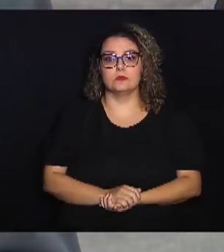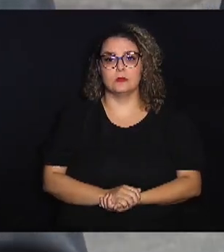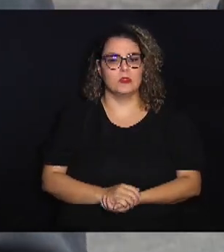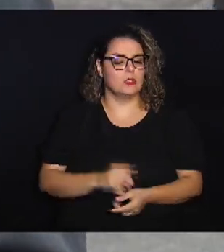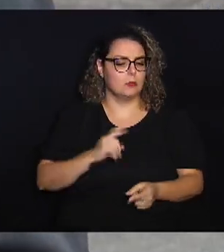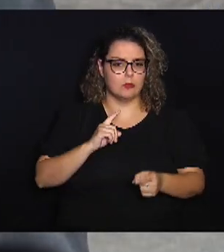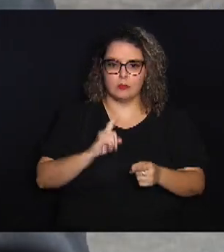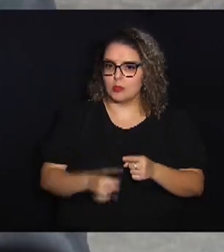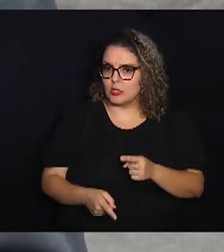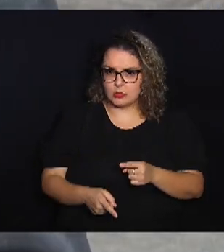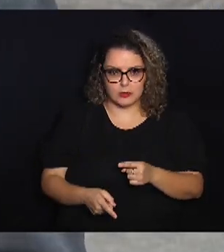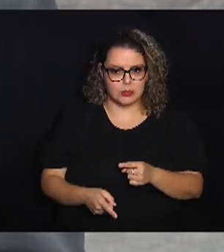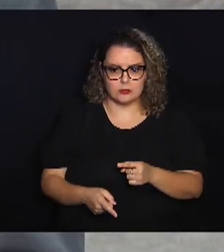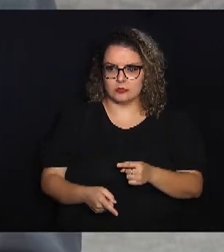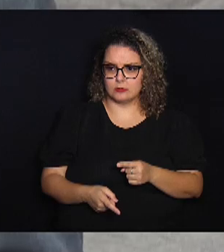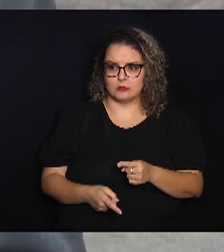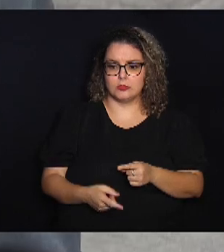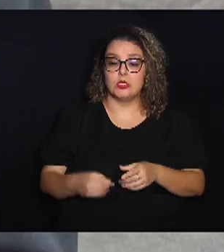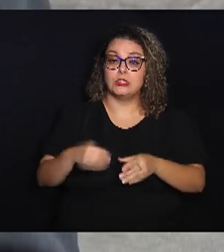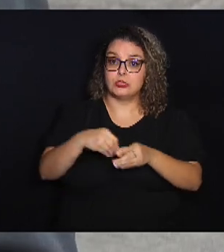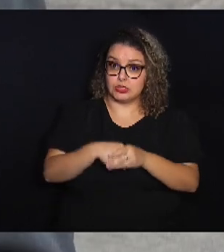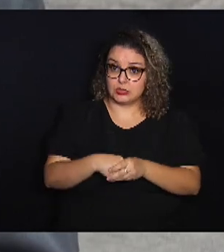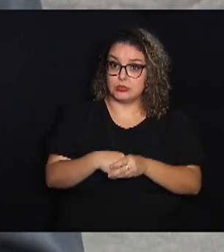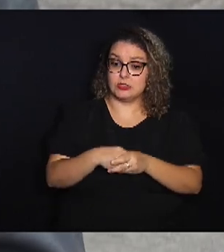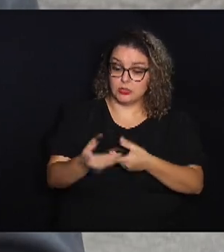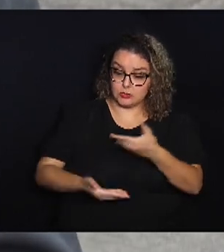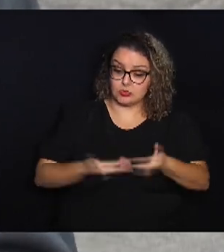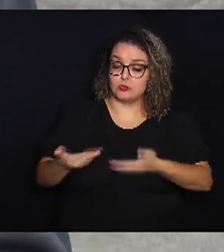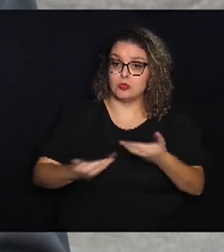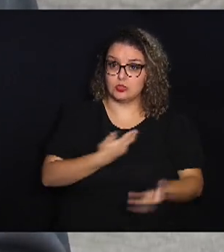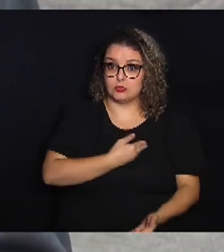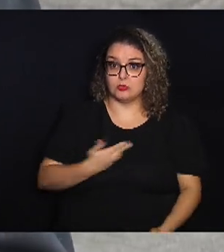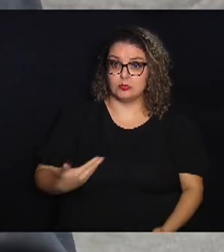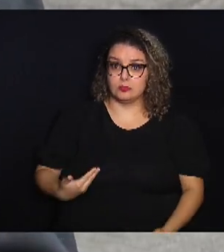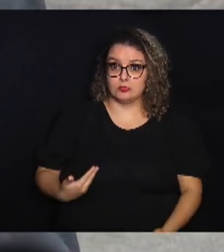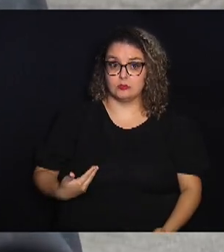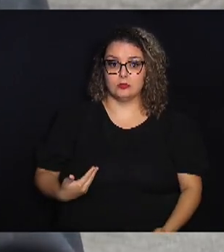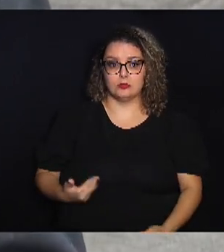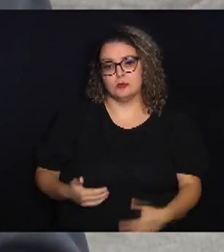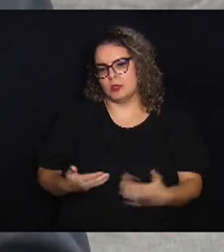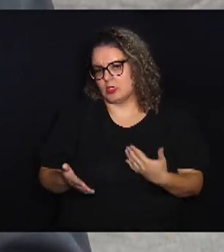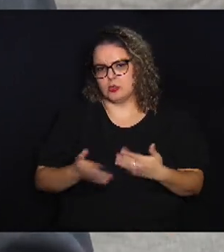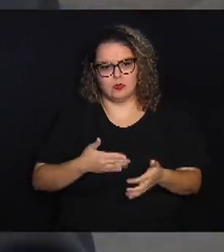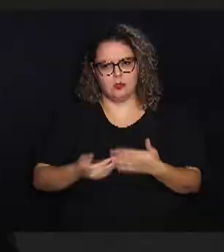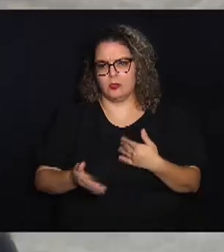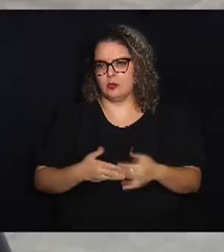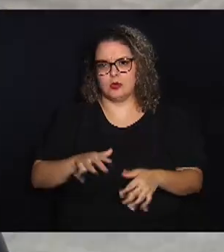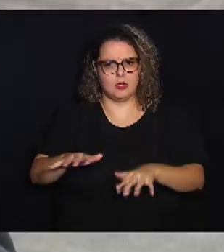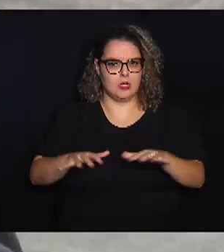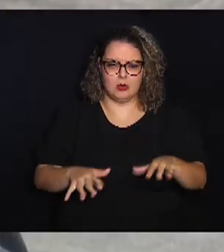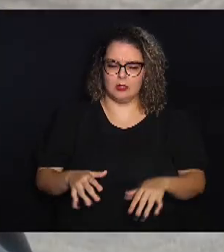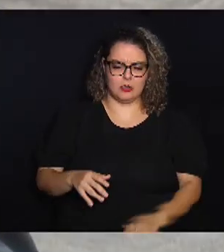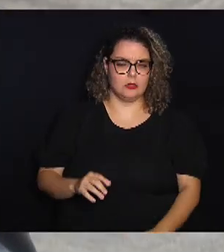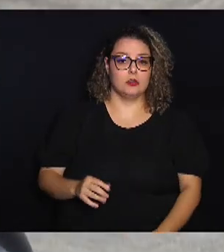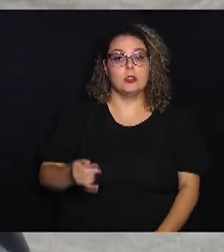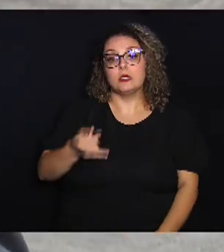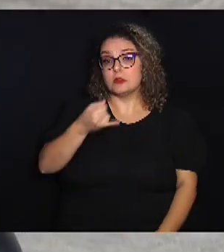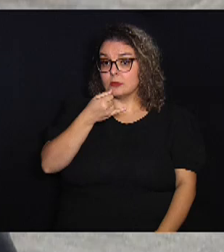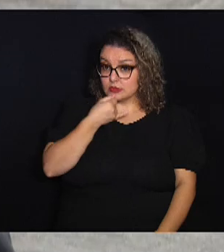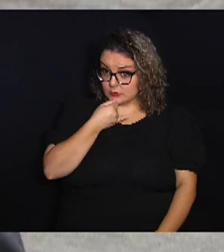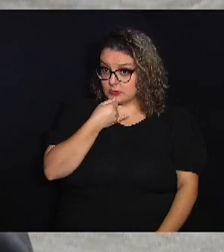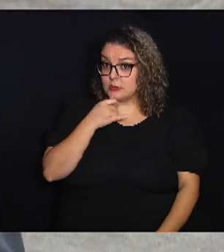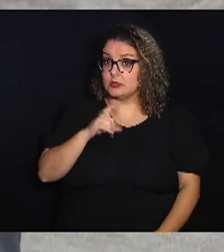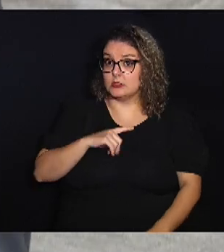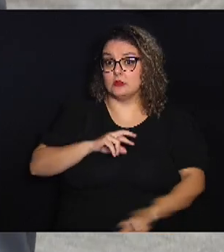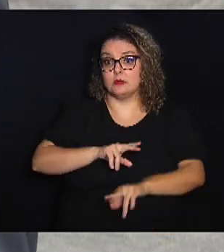proibido de adentrar no serviço público, seja ele em qualquer situação que seja. Que, infelizmente, tem muita gente